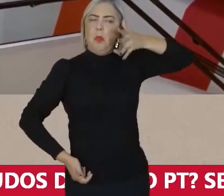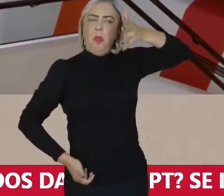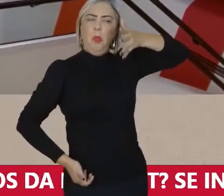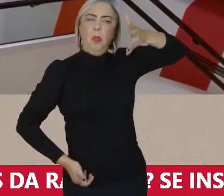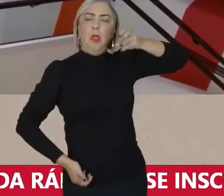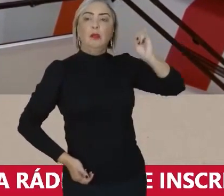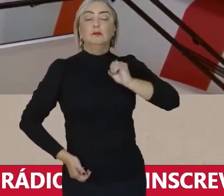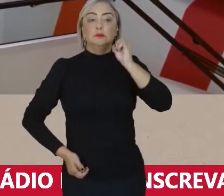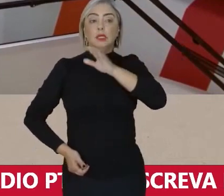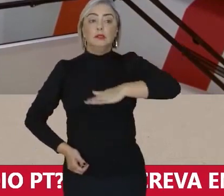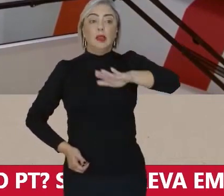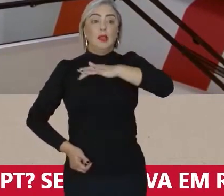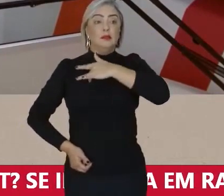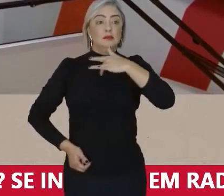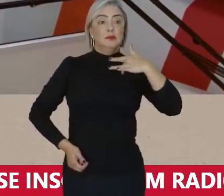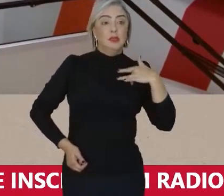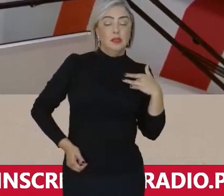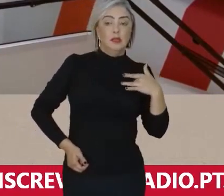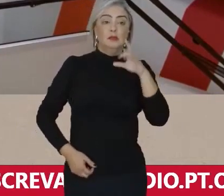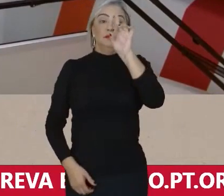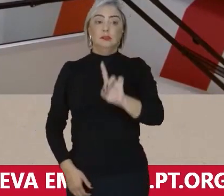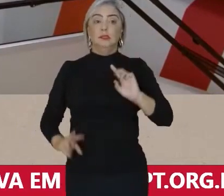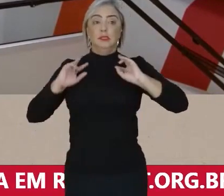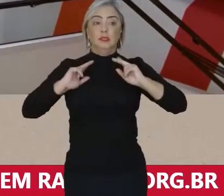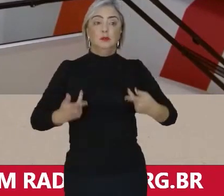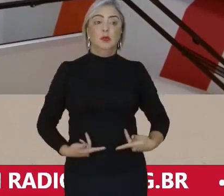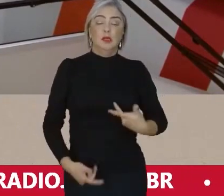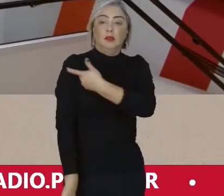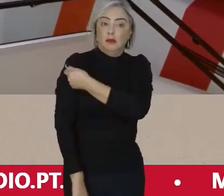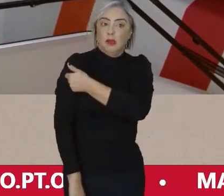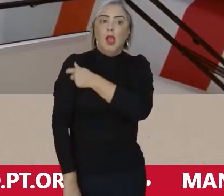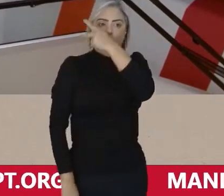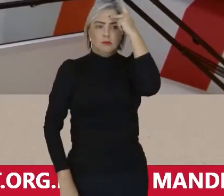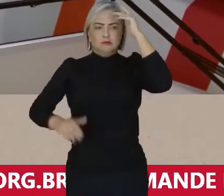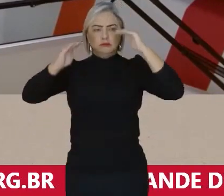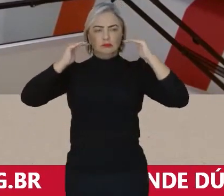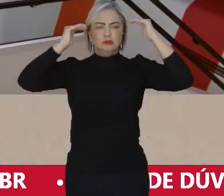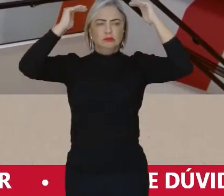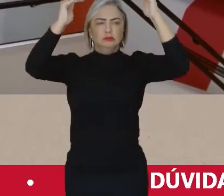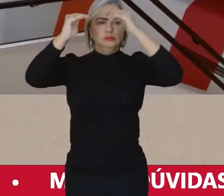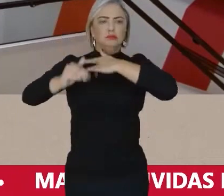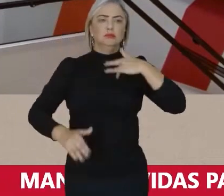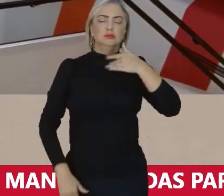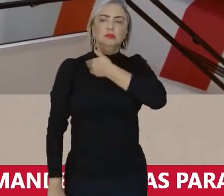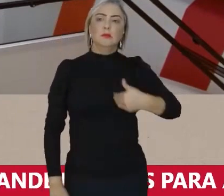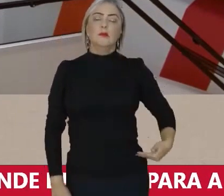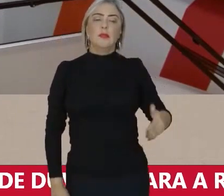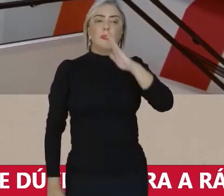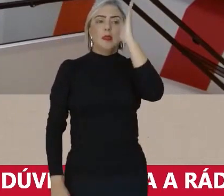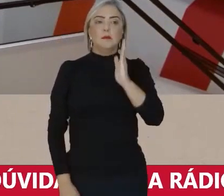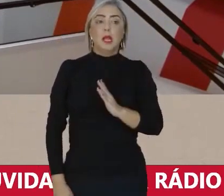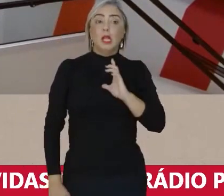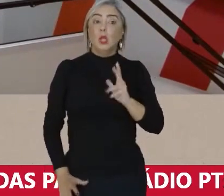importantes na área da saúde, né, sobre o direito humano à vacinação, com grandes autoridades de saúde pública do Brasil, e também em todas